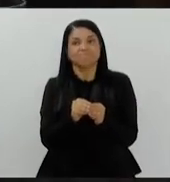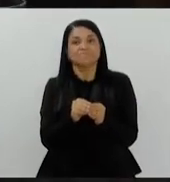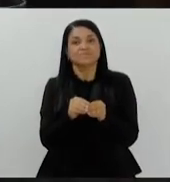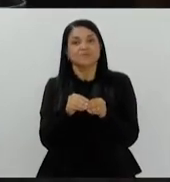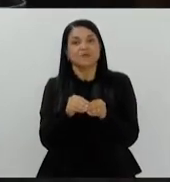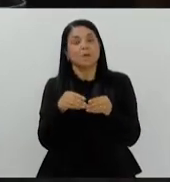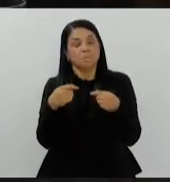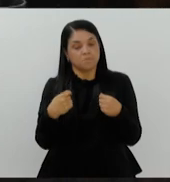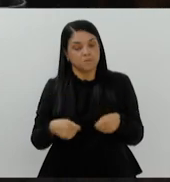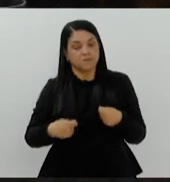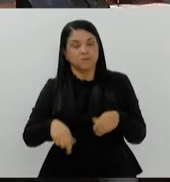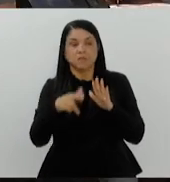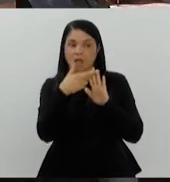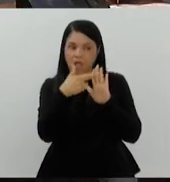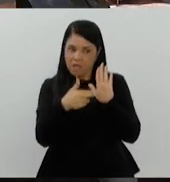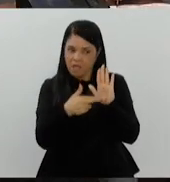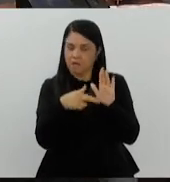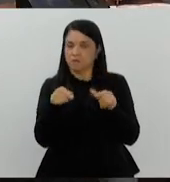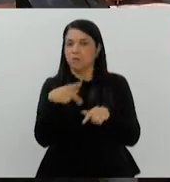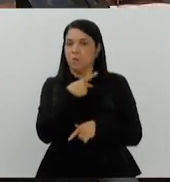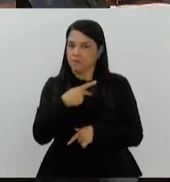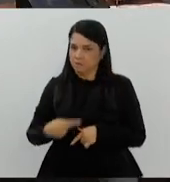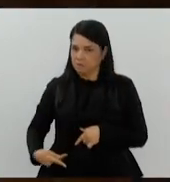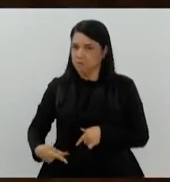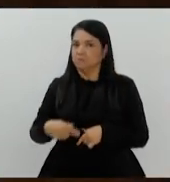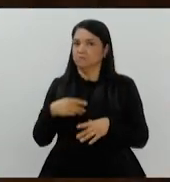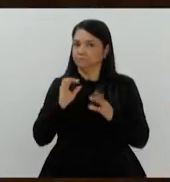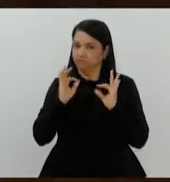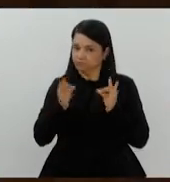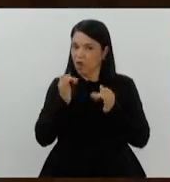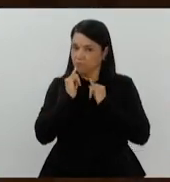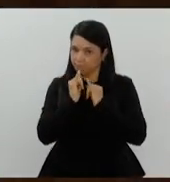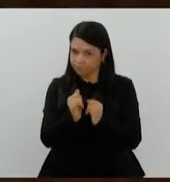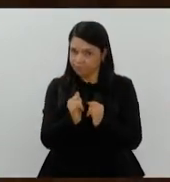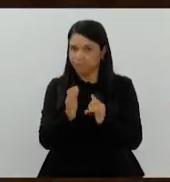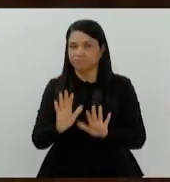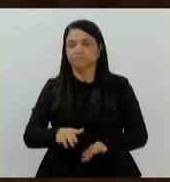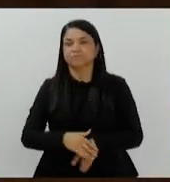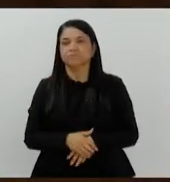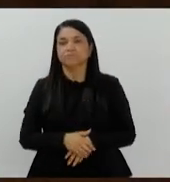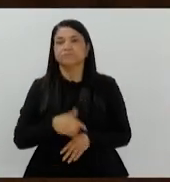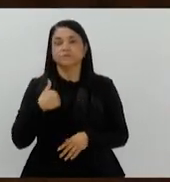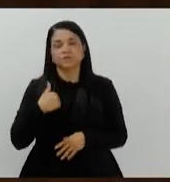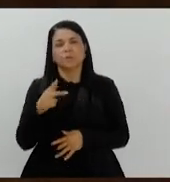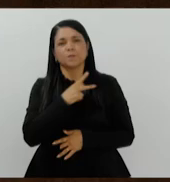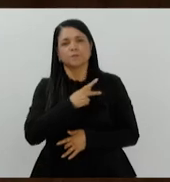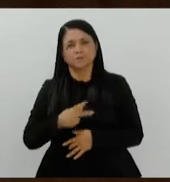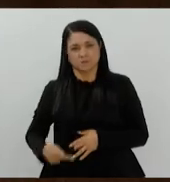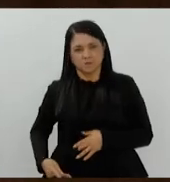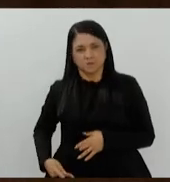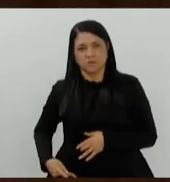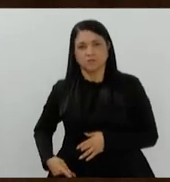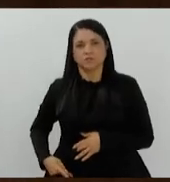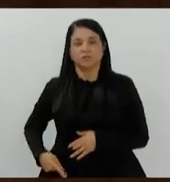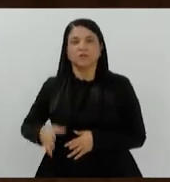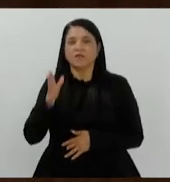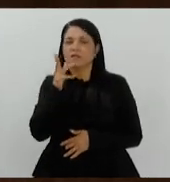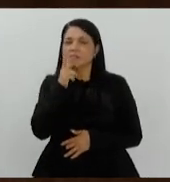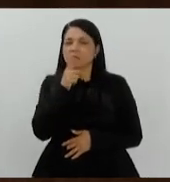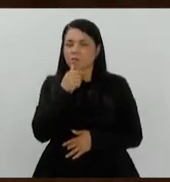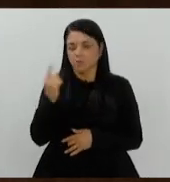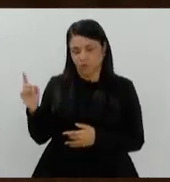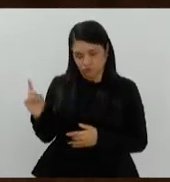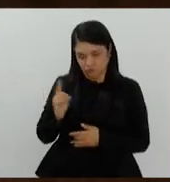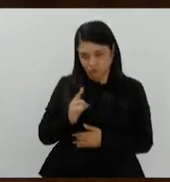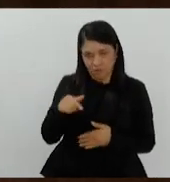nosso presidente estabeleceu. Muito obrigado, presidente. Presidente, até a demora da nossa chegada aqui no